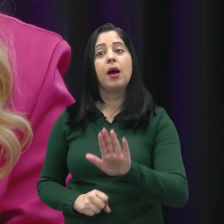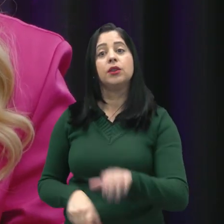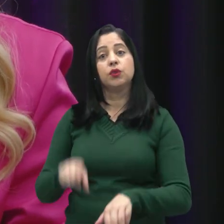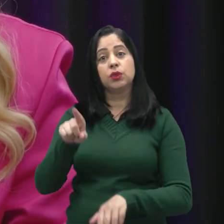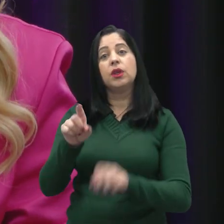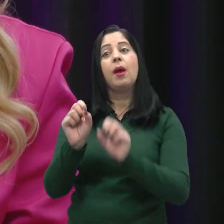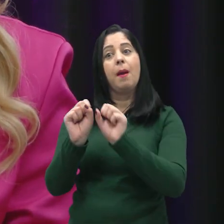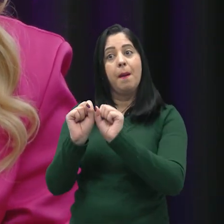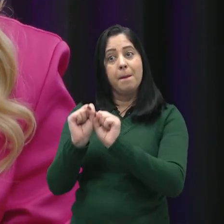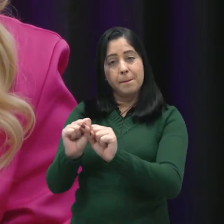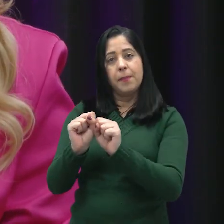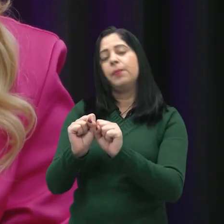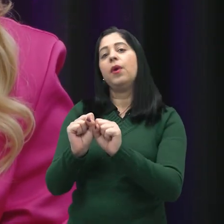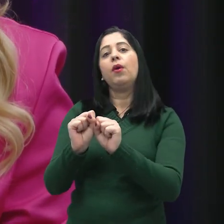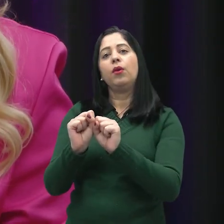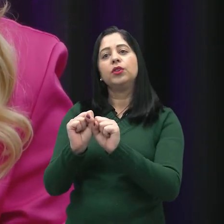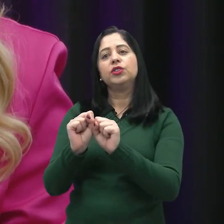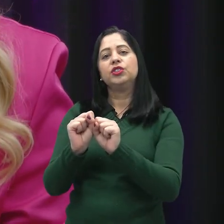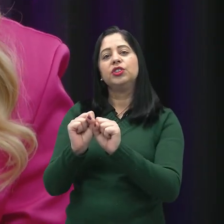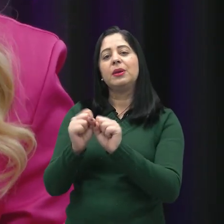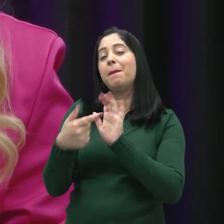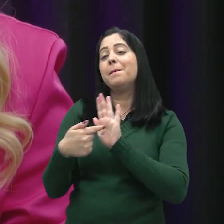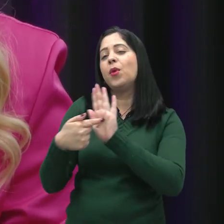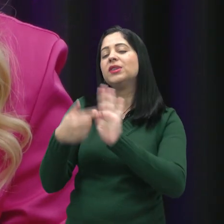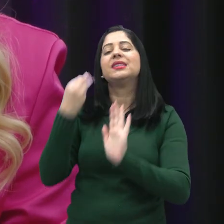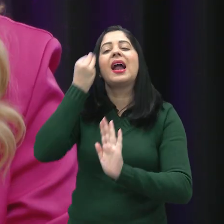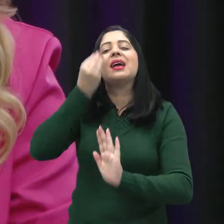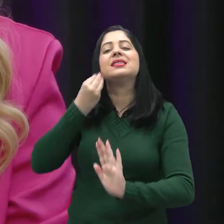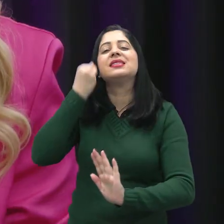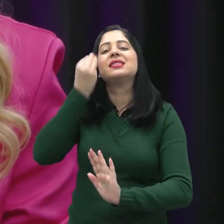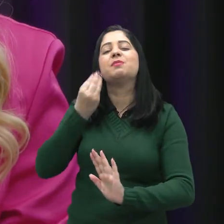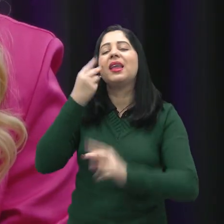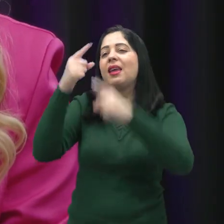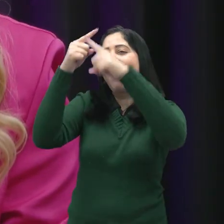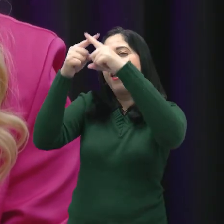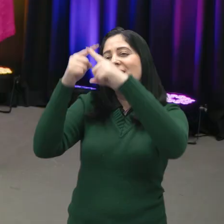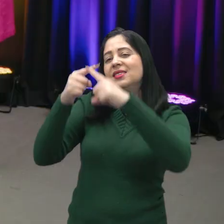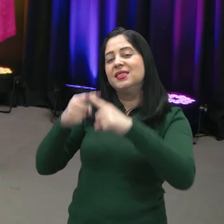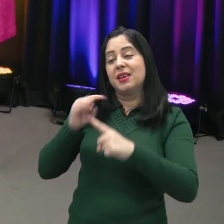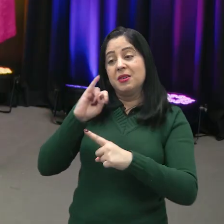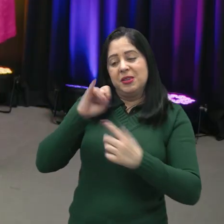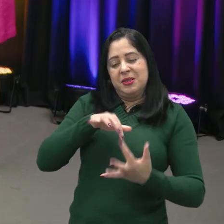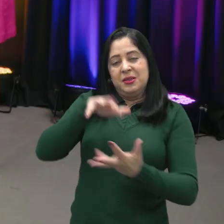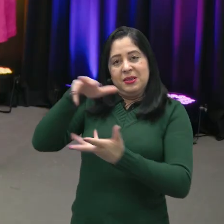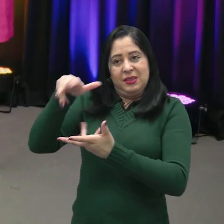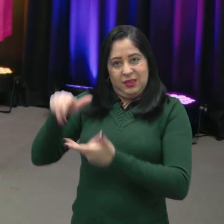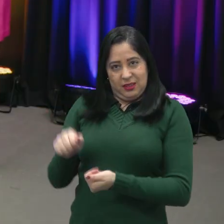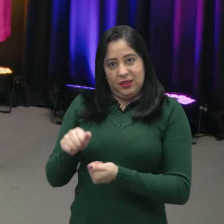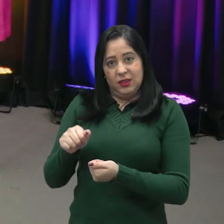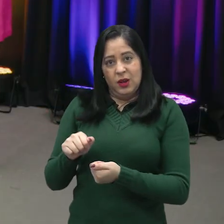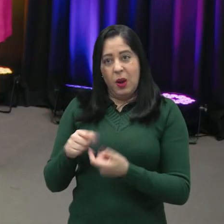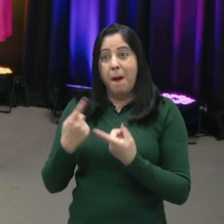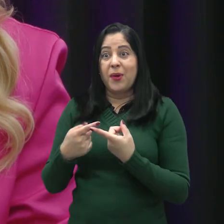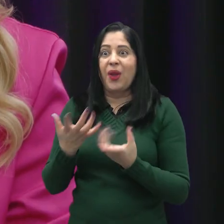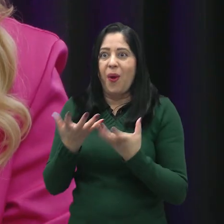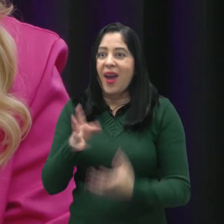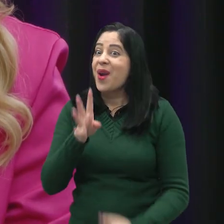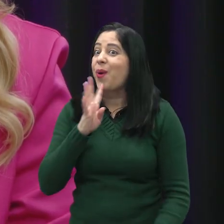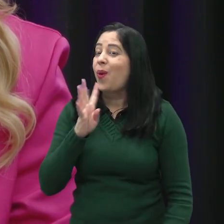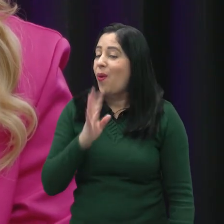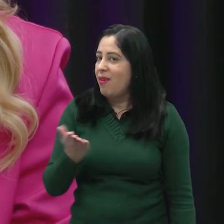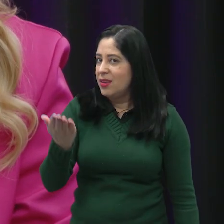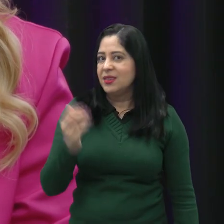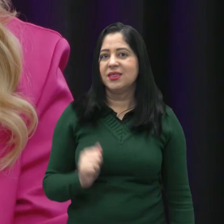um pouquinho, se você pode compartilhar alguma experiência sua nesses campeonatos internacionais, porque a gente quer conhecer mais,